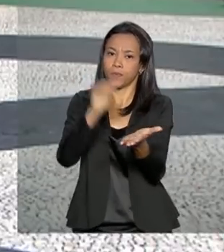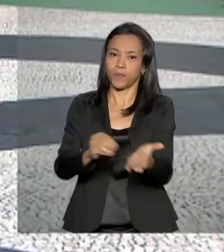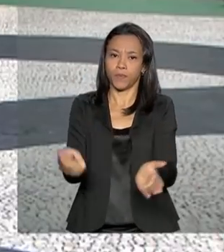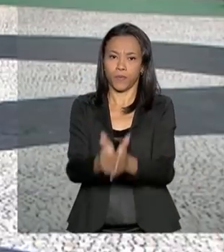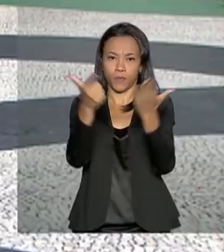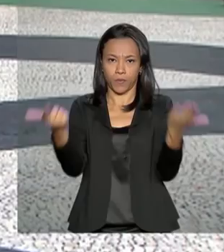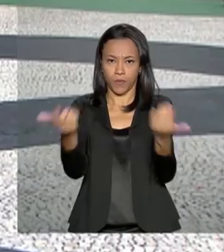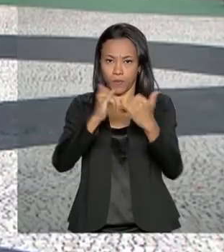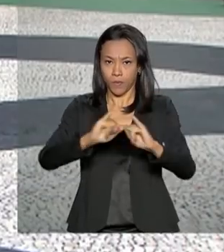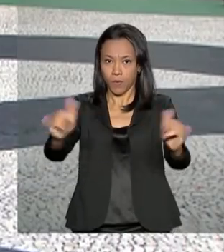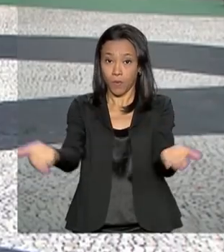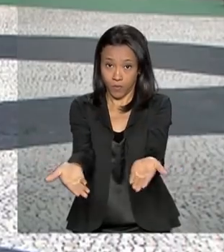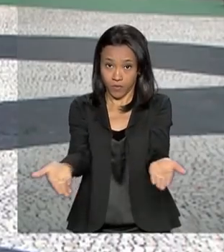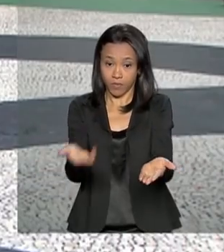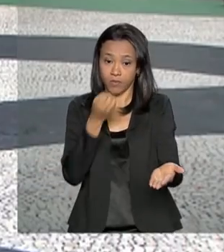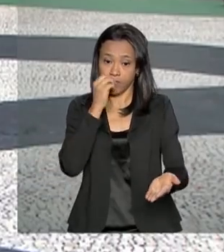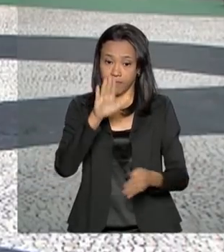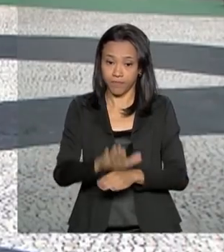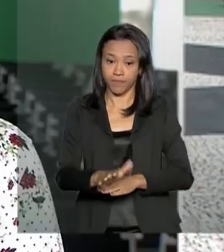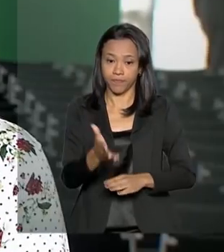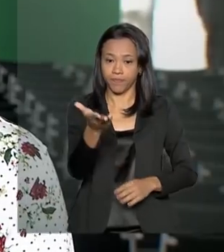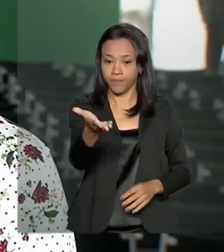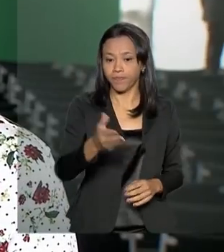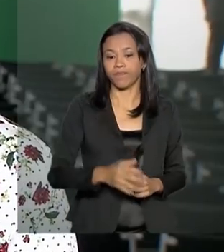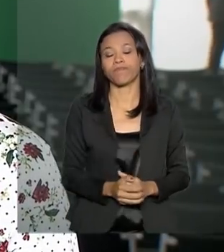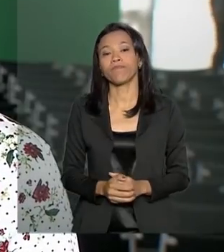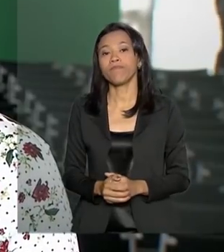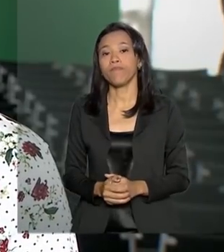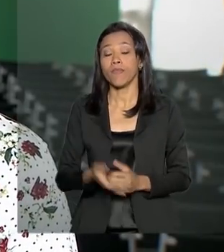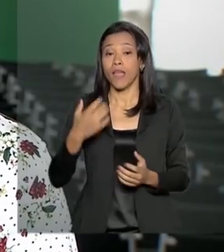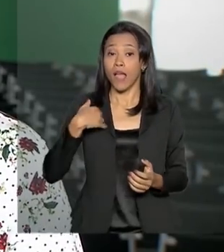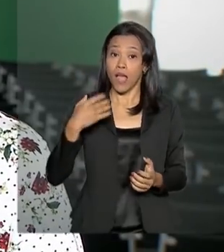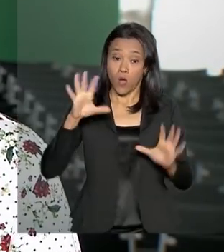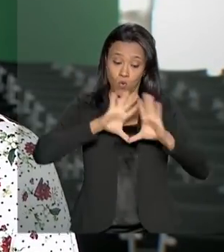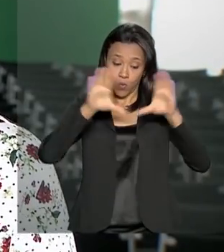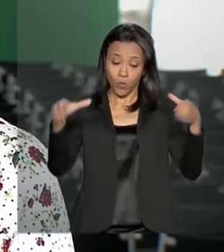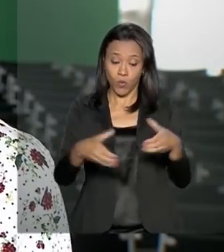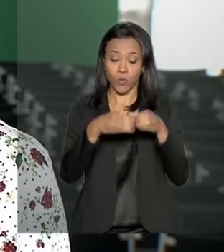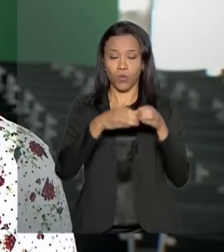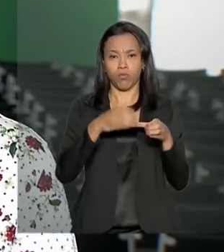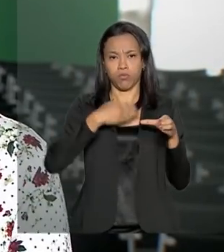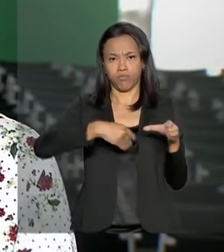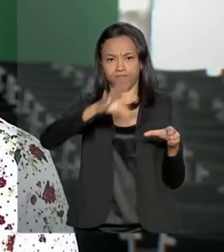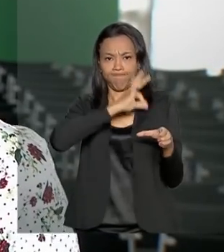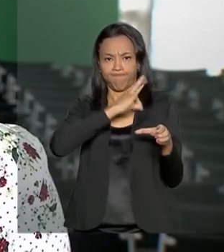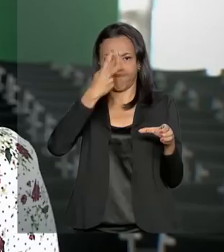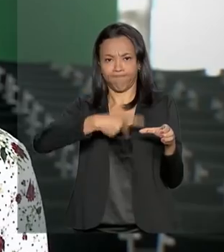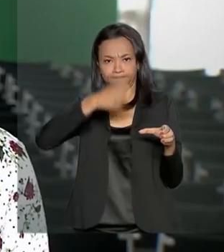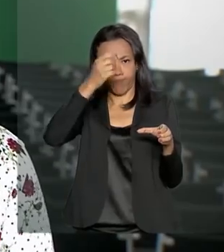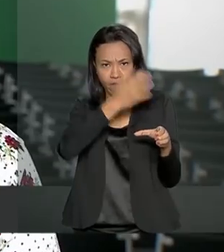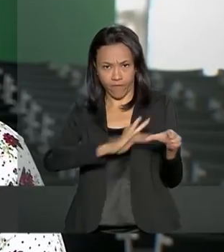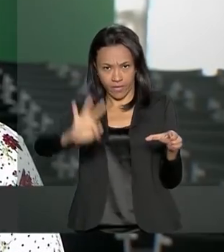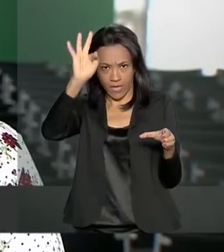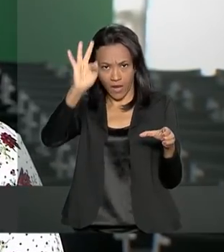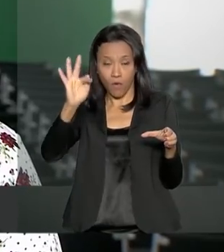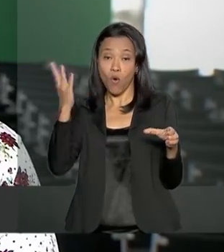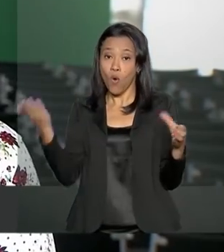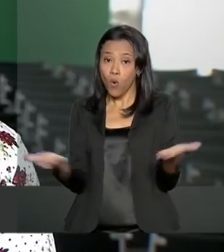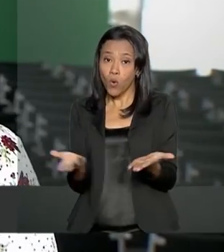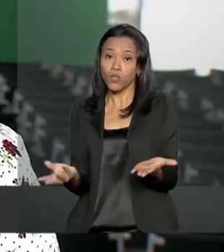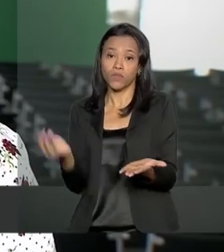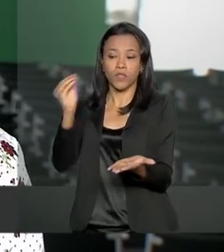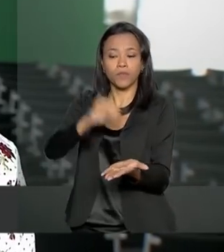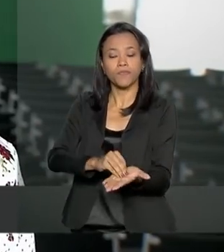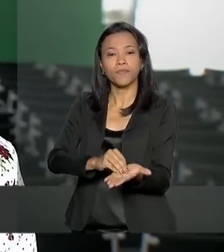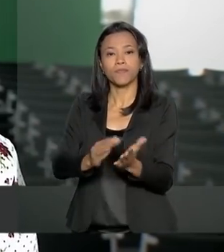tarde Luciana A Força Nacional vai para o Estado do Pará a autorização foi publicada hoje no